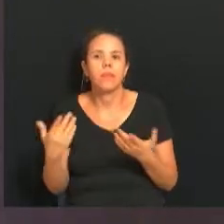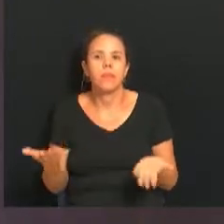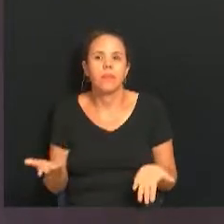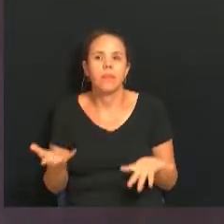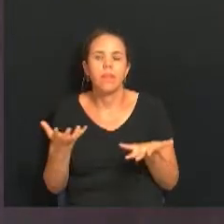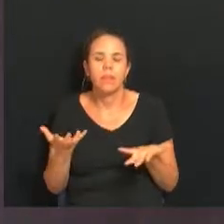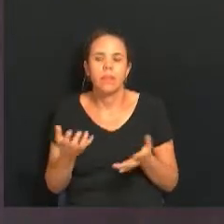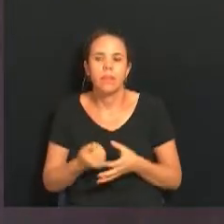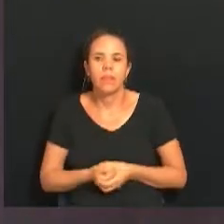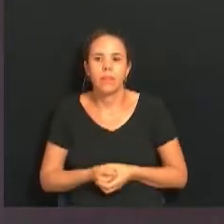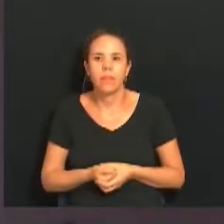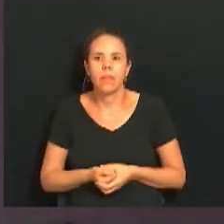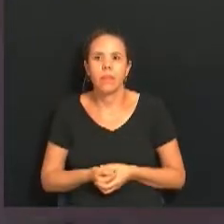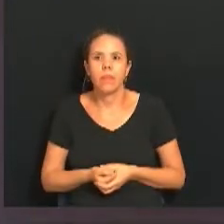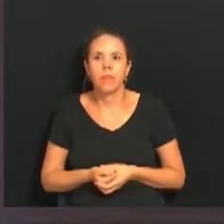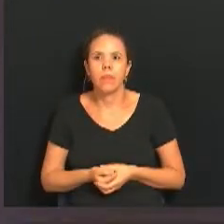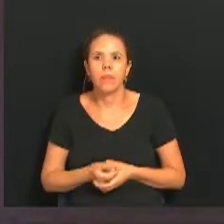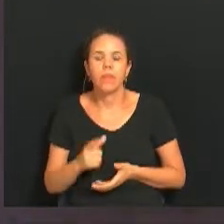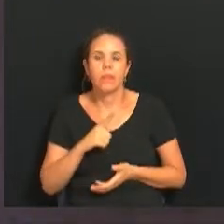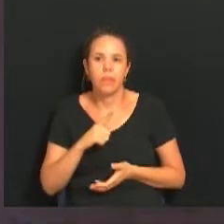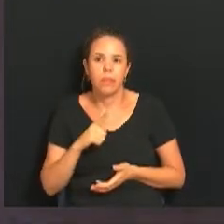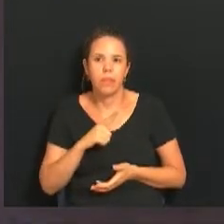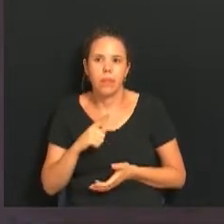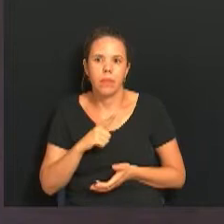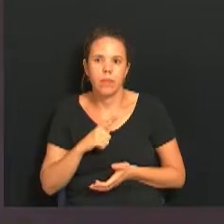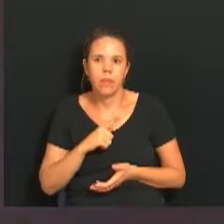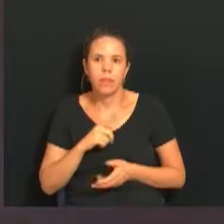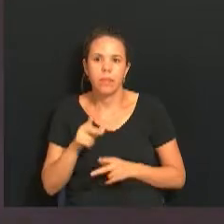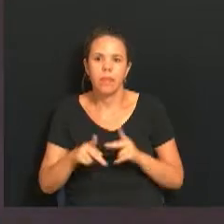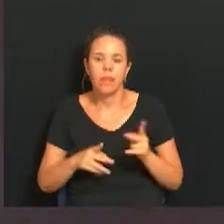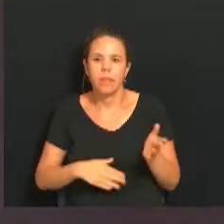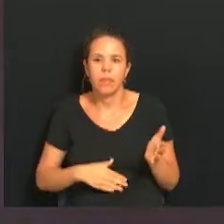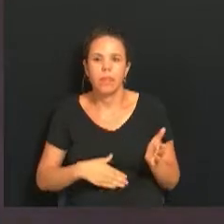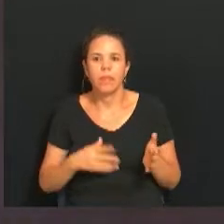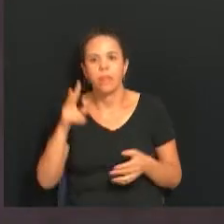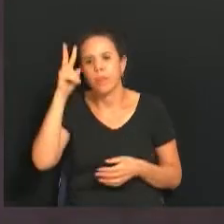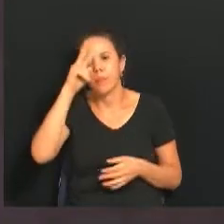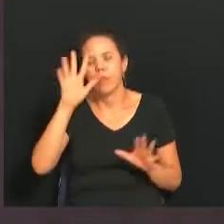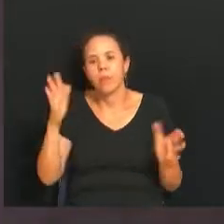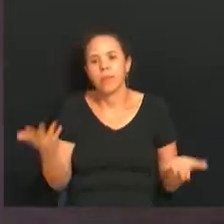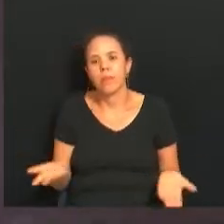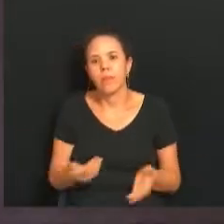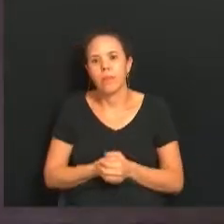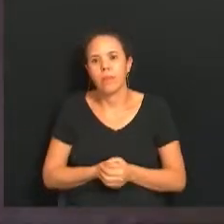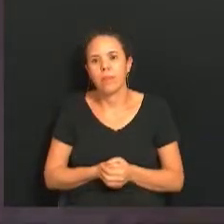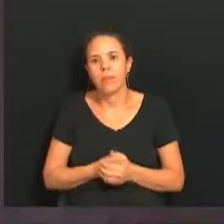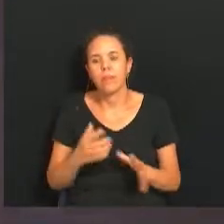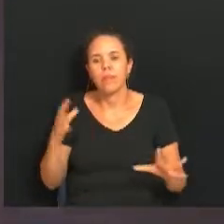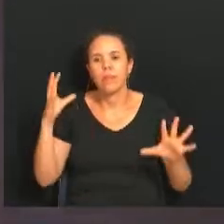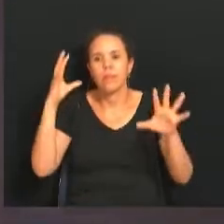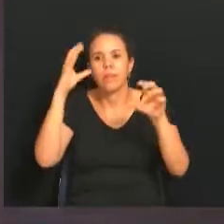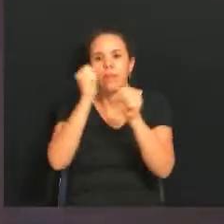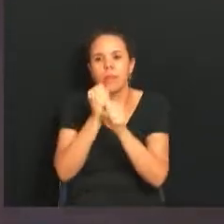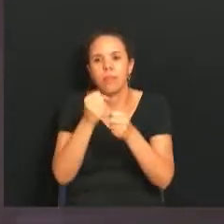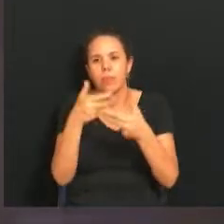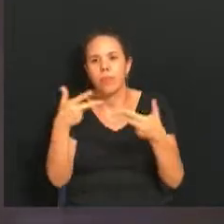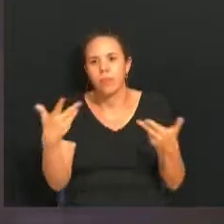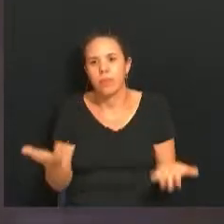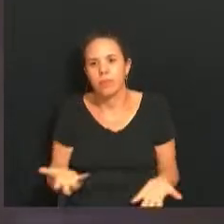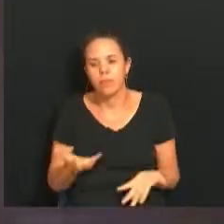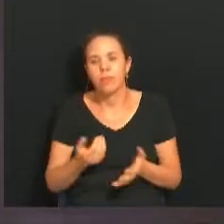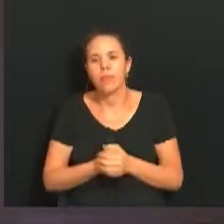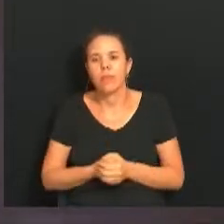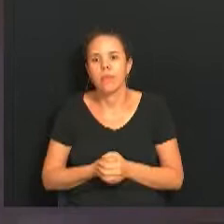ou não, tem um malandro também, né, nessa história, né, que acumula as coisas, que quer ter o